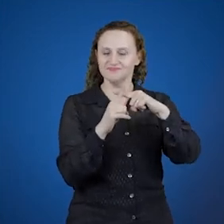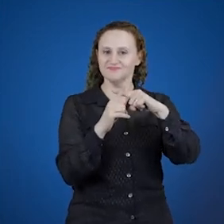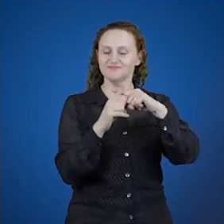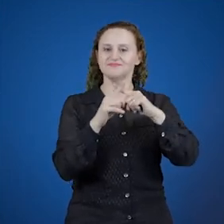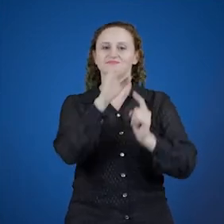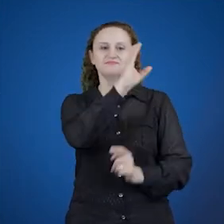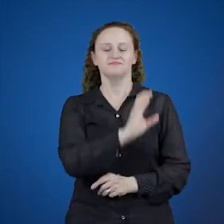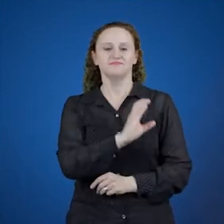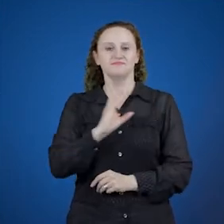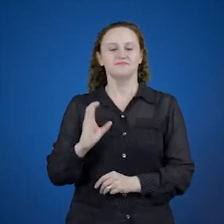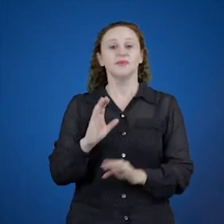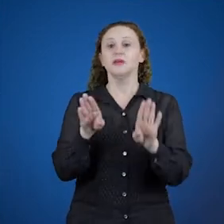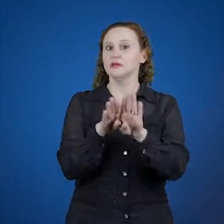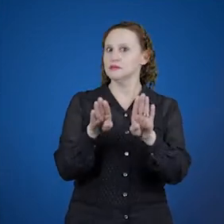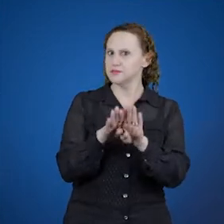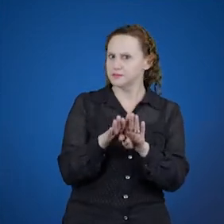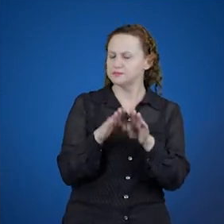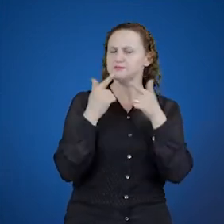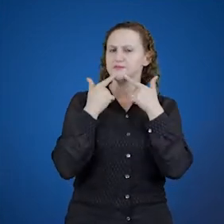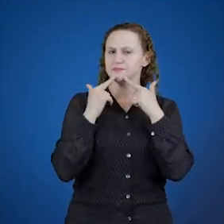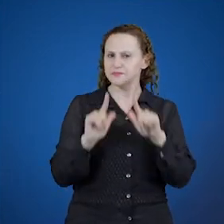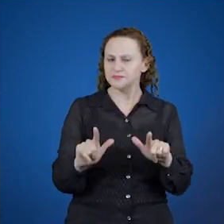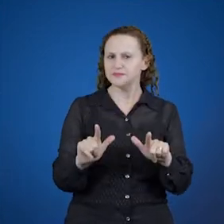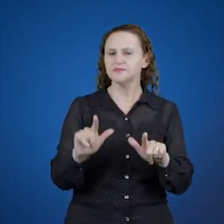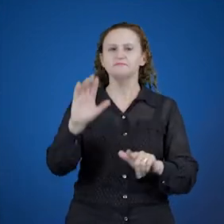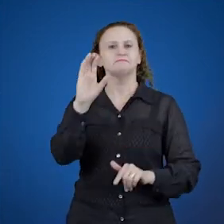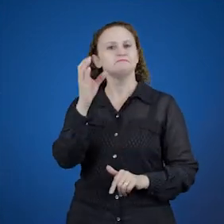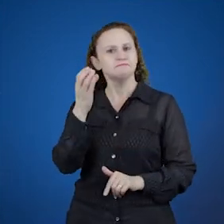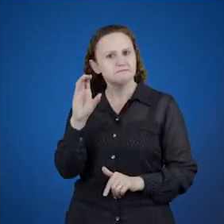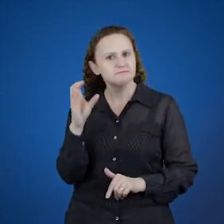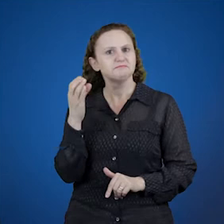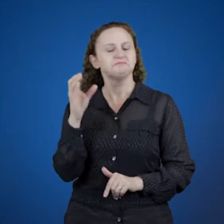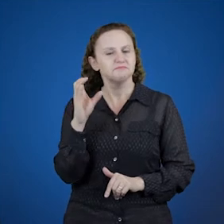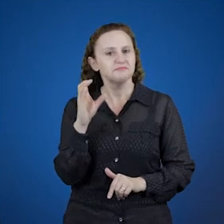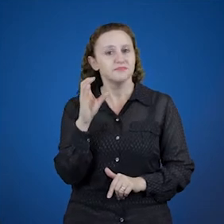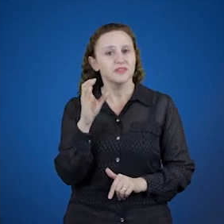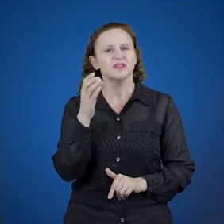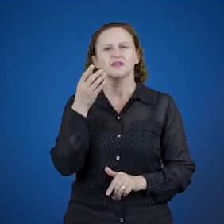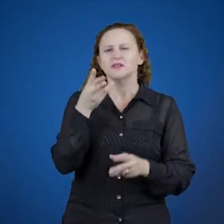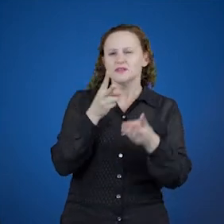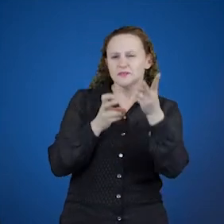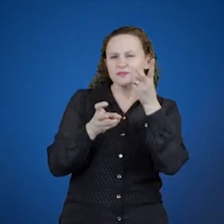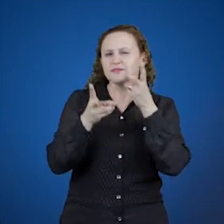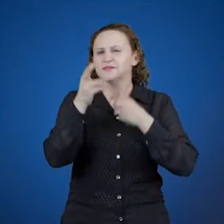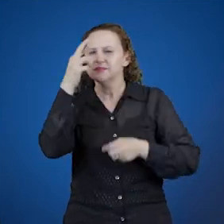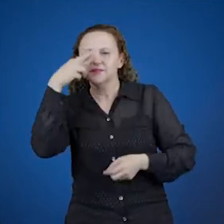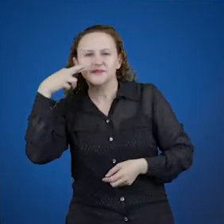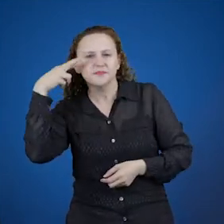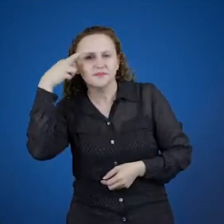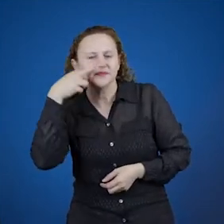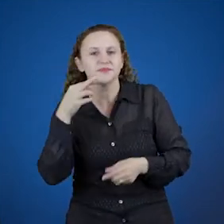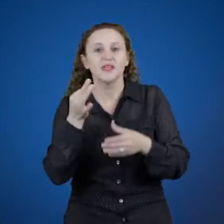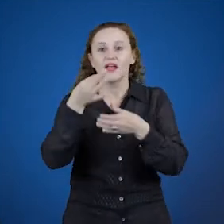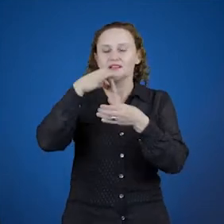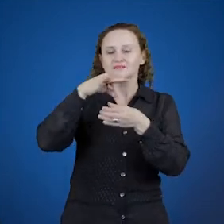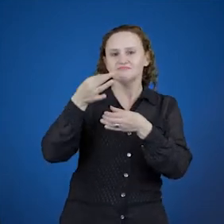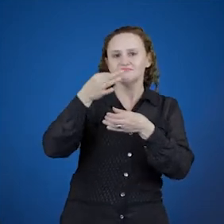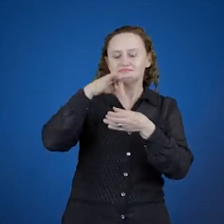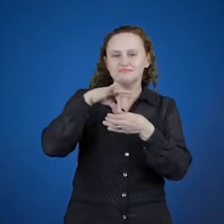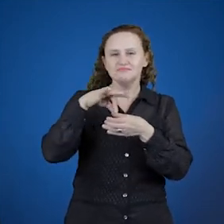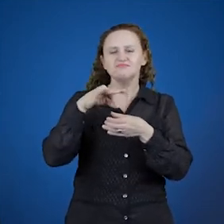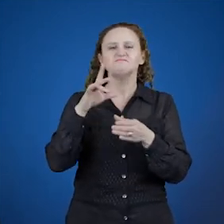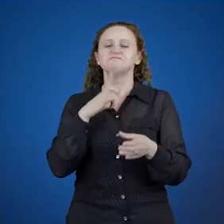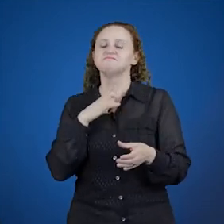oficial da ciência vocês podem observar que os nomes das plantas e de animais